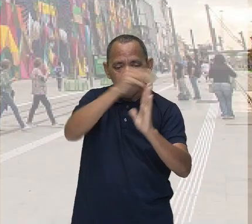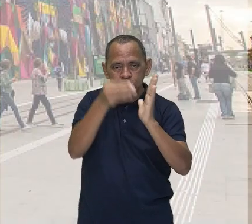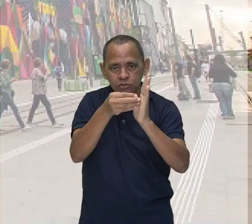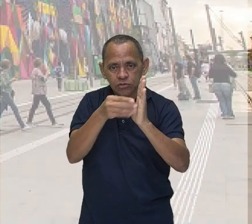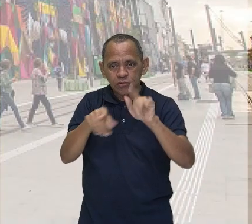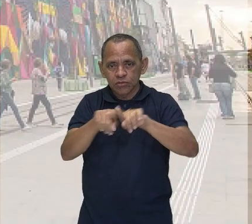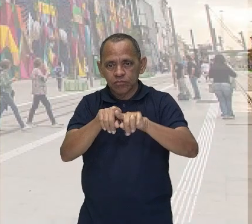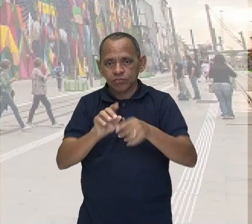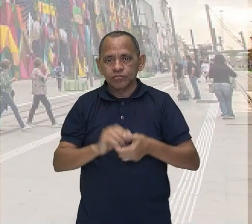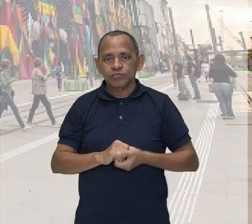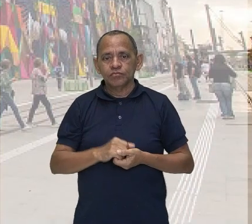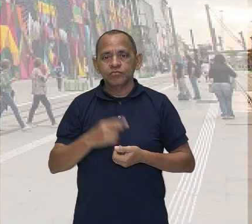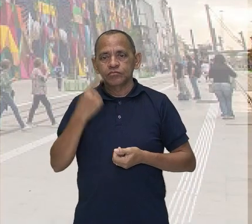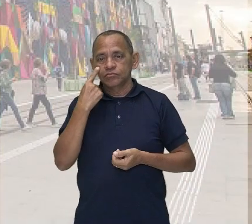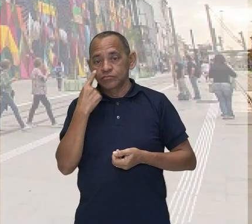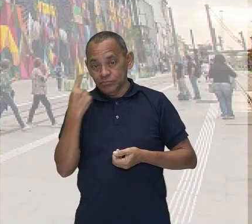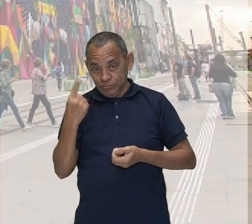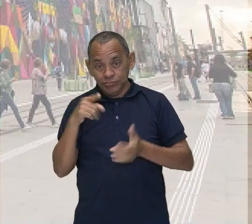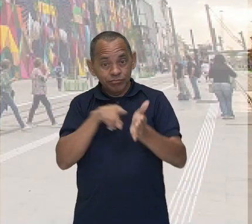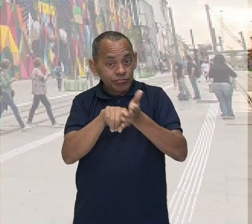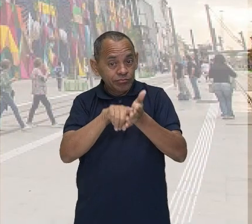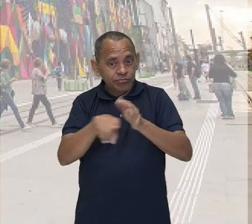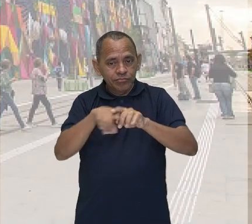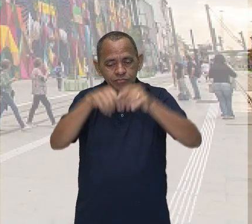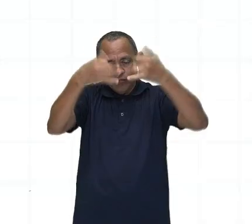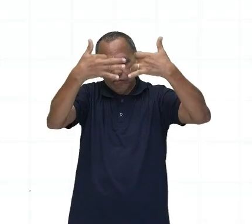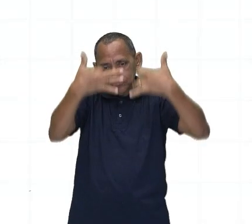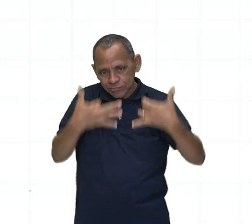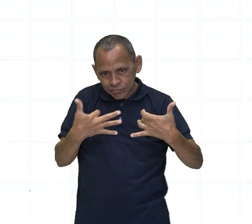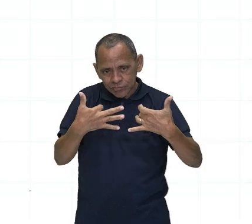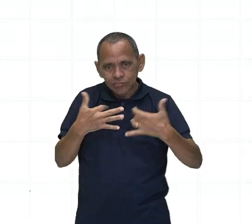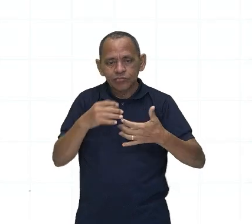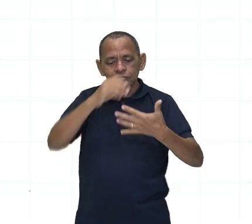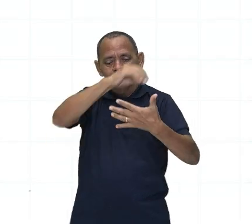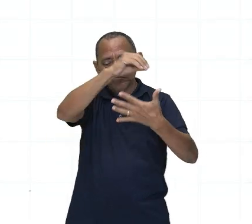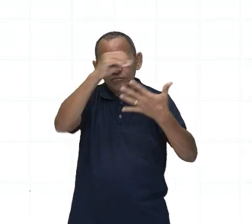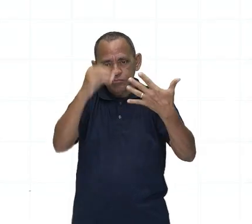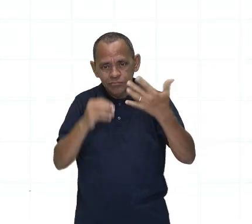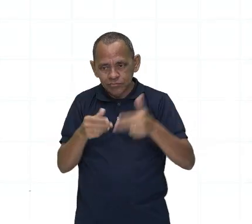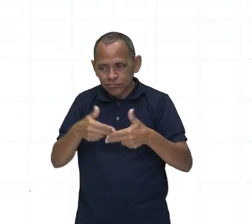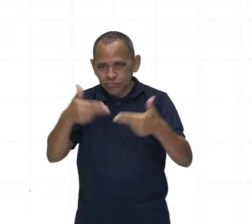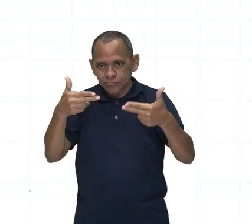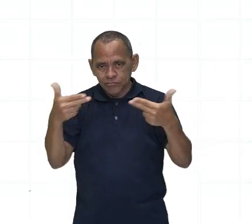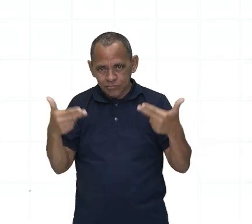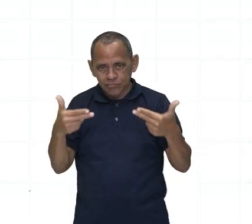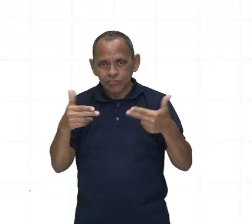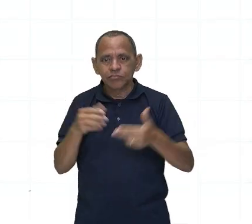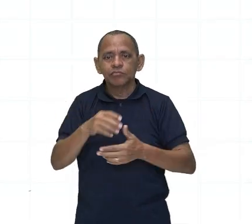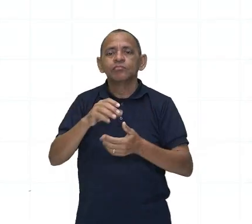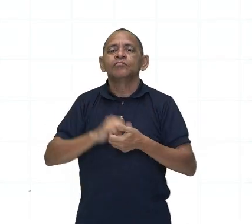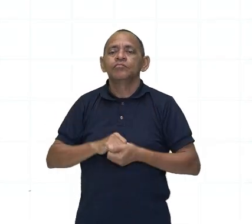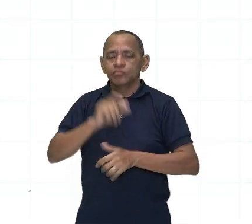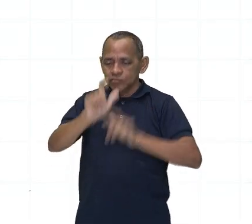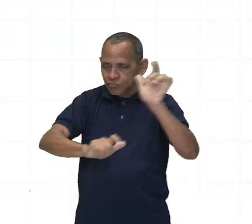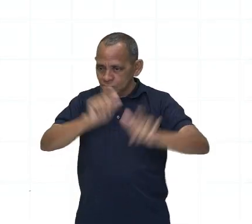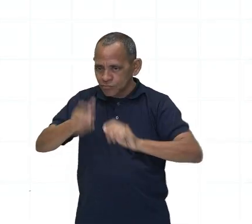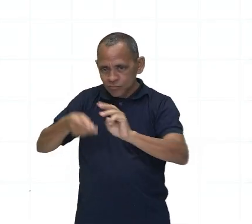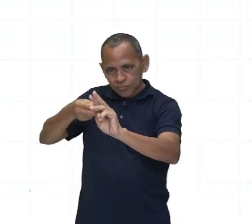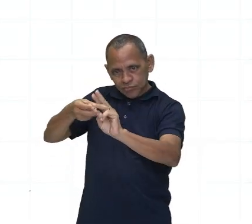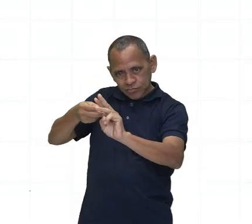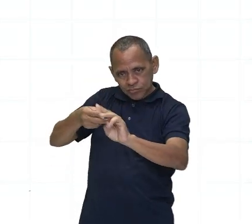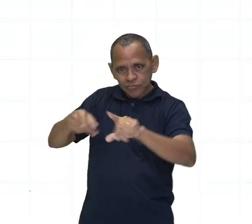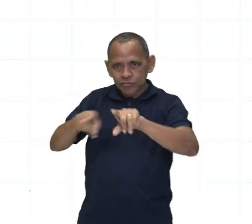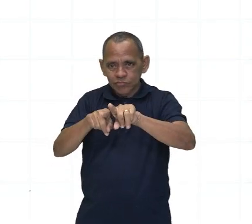lá, então, verificar. A gente está começando falando sobre os povos originários dentro do contexto amazônico. E é isso que a gente vai ver